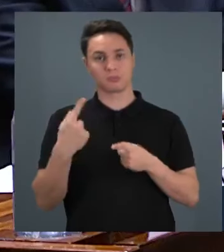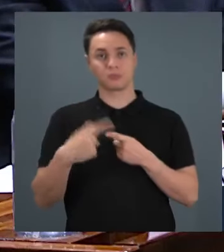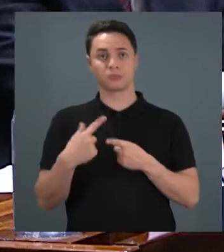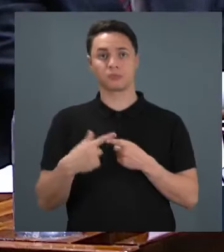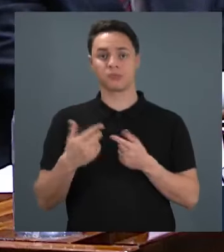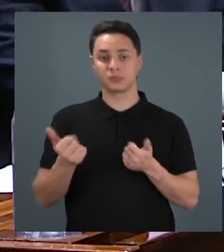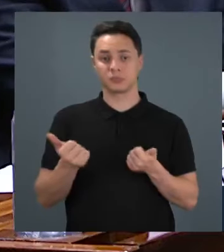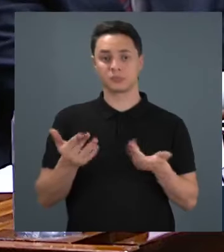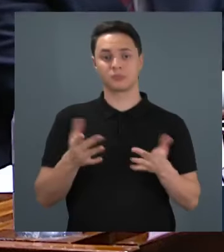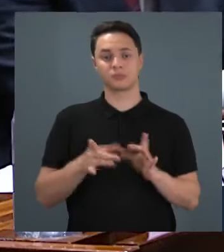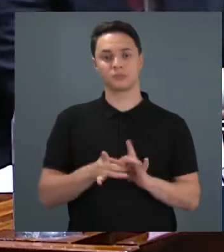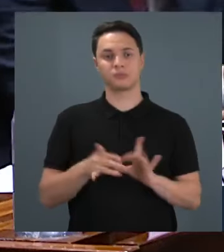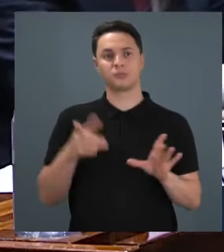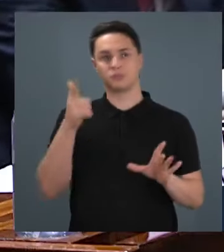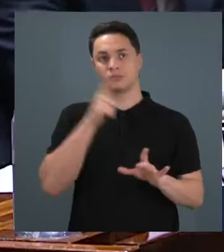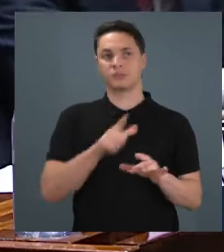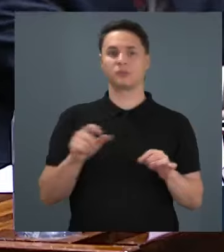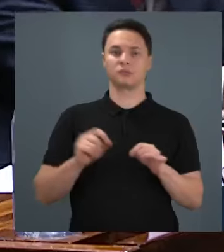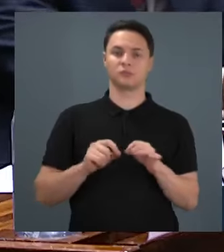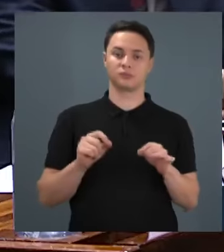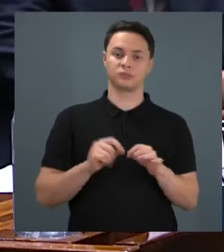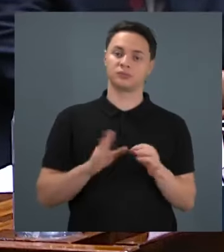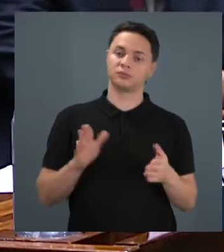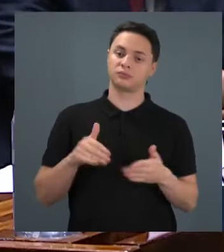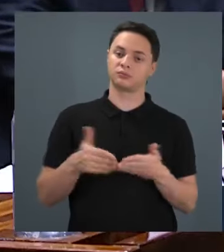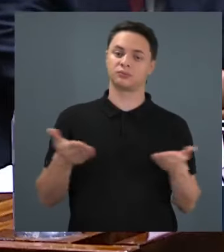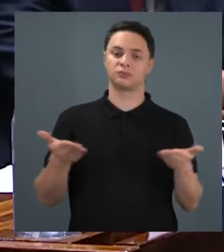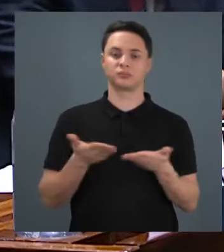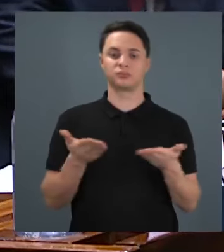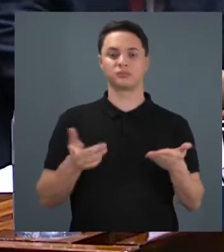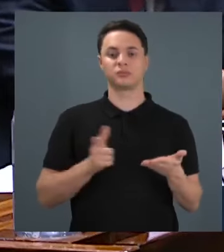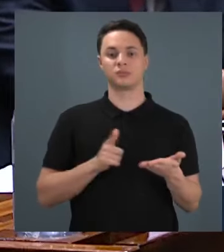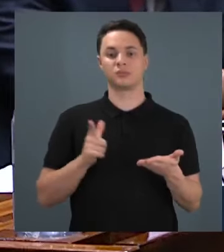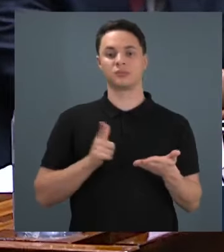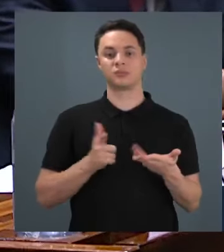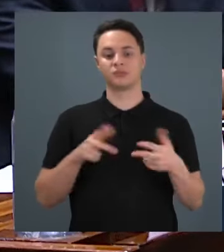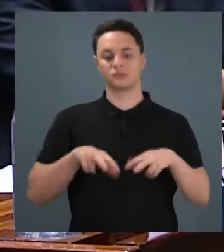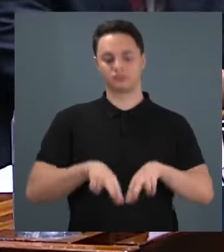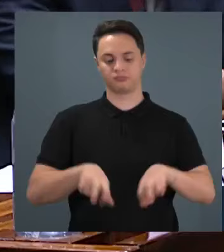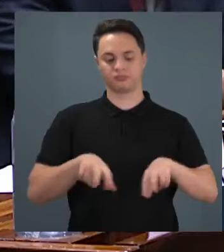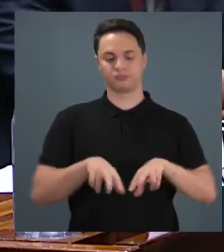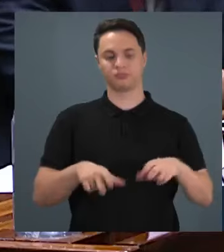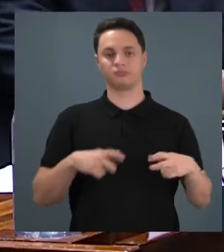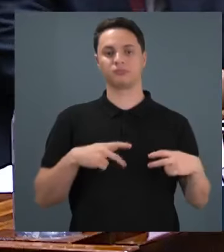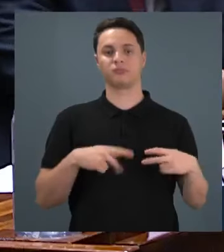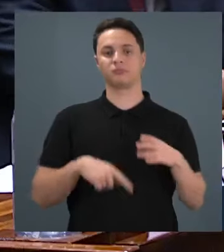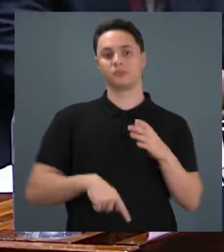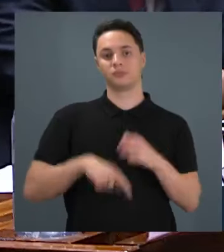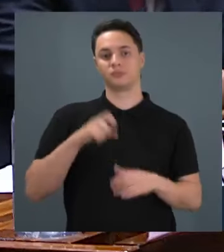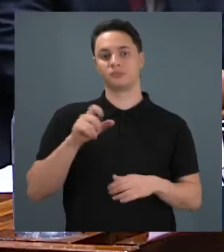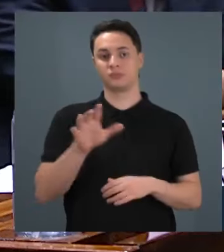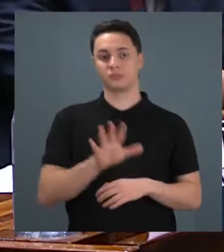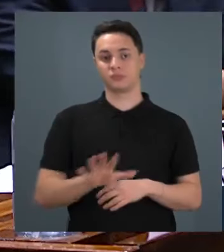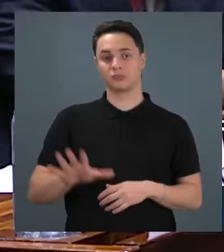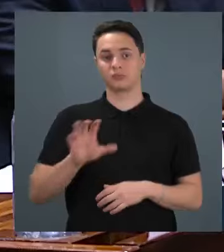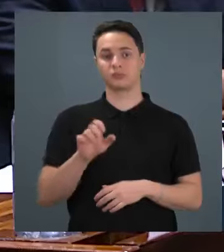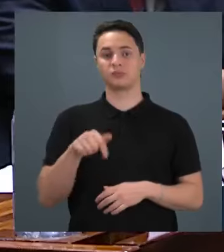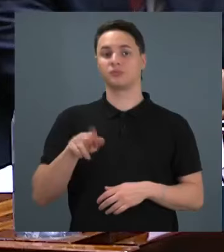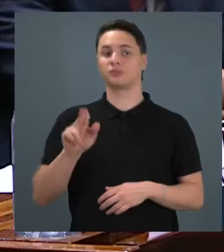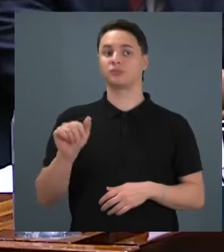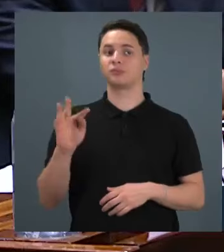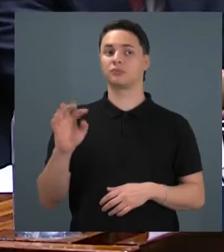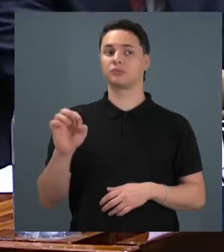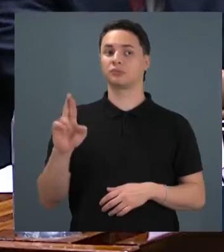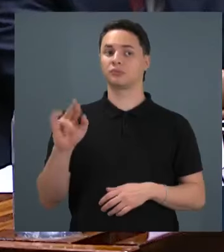a autorização para se fazer finalmente a prospecção de petróleo na margem setentrional, né, equatorial, desculpe,